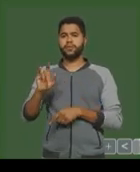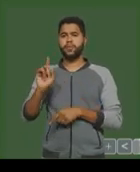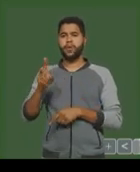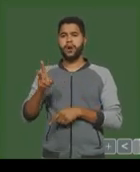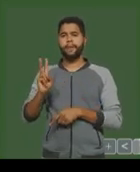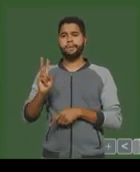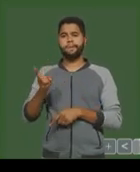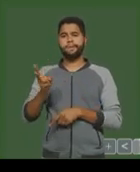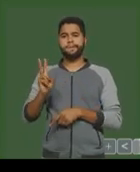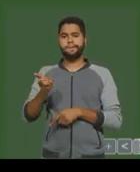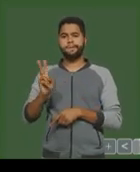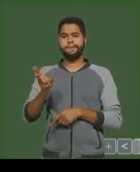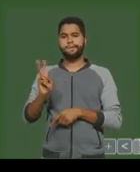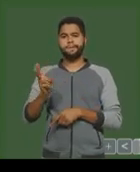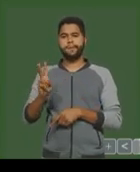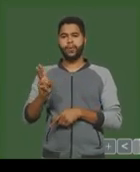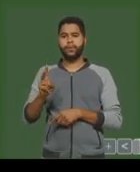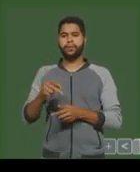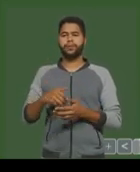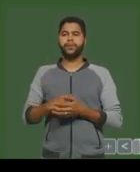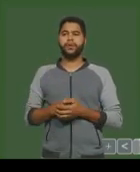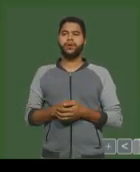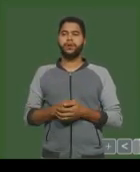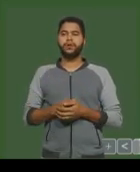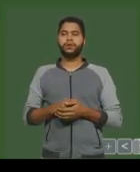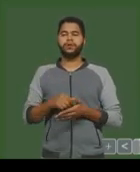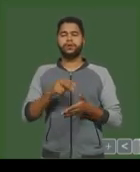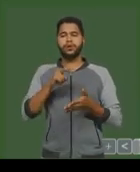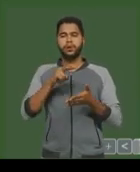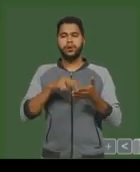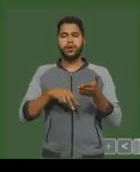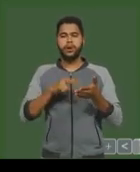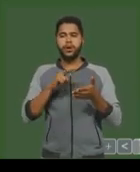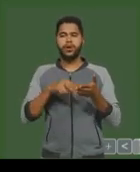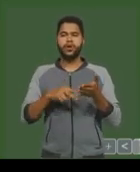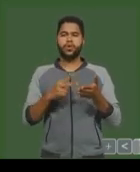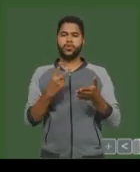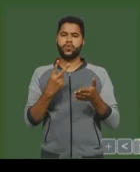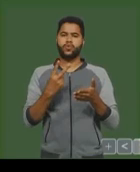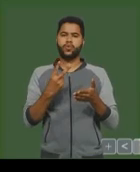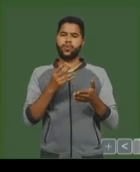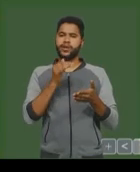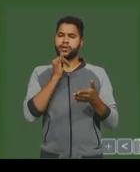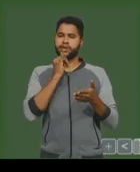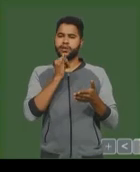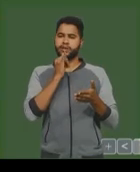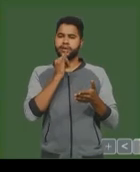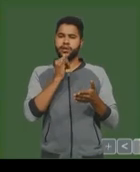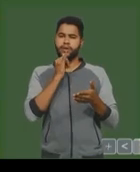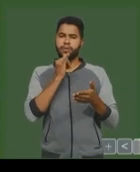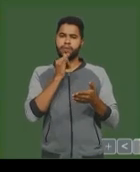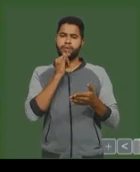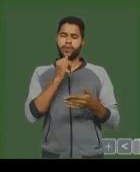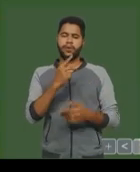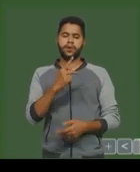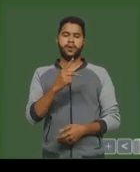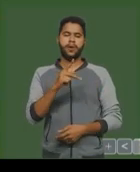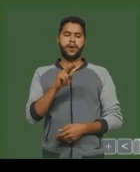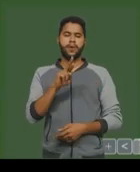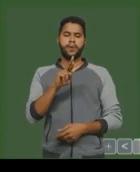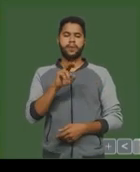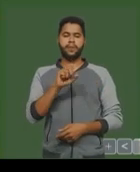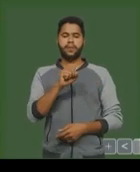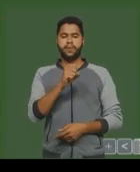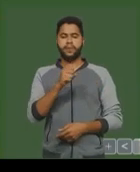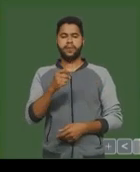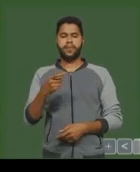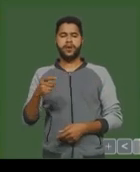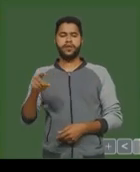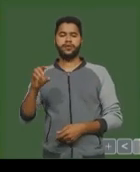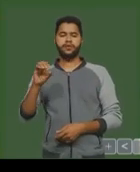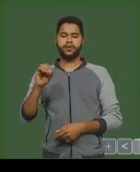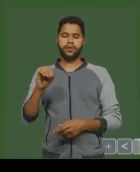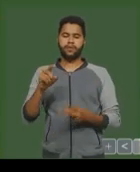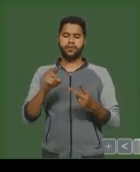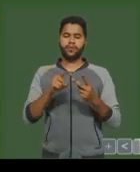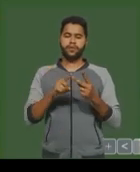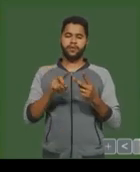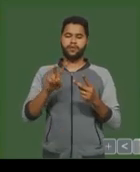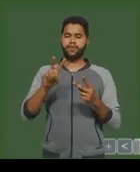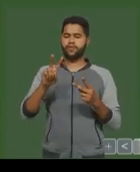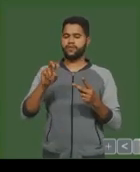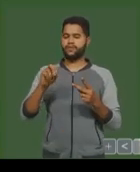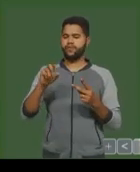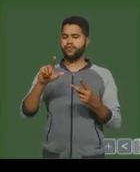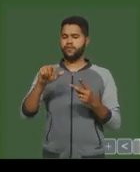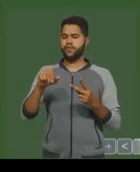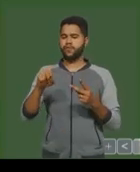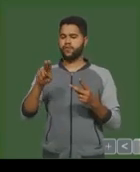porque provavelmente na aula, né, a gente deu 2 exemplos de física, como pressão e volume, por exemplo. Mas vamos dar então um exemplo